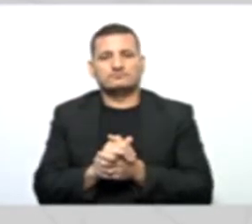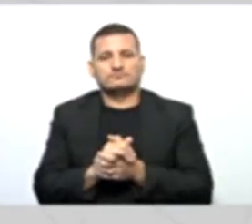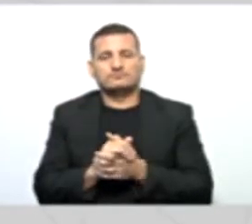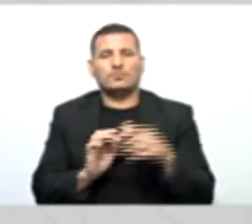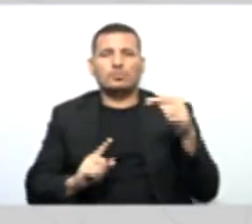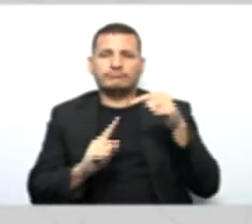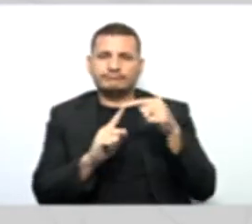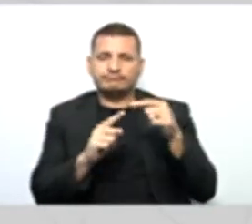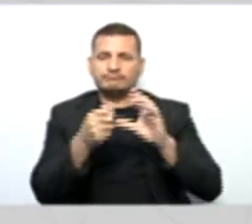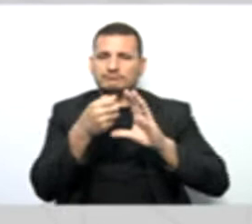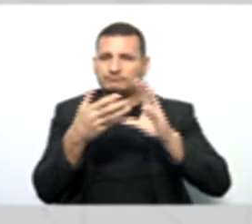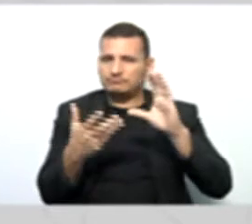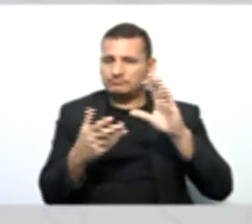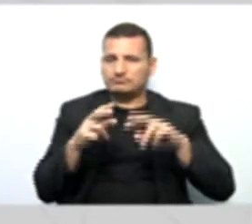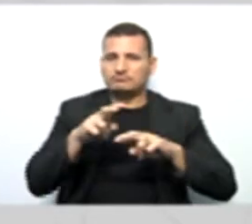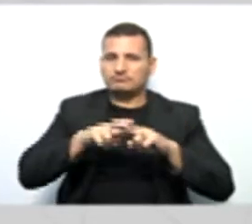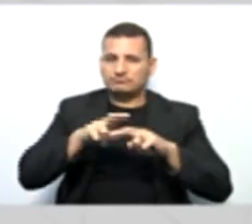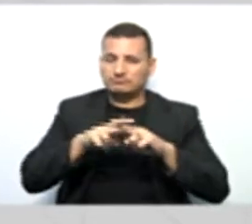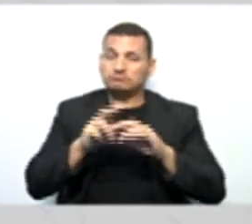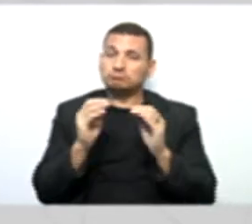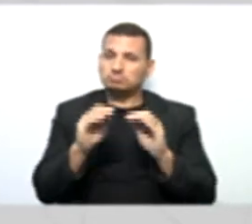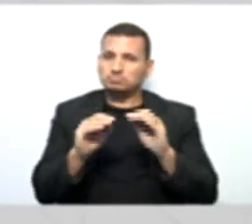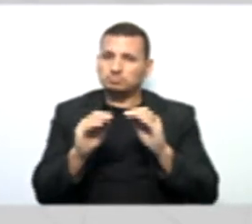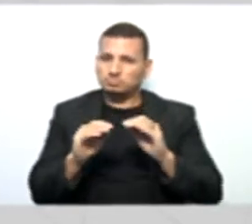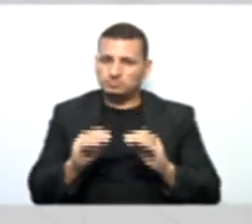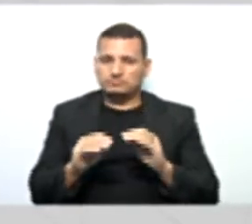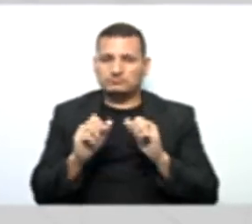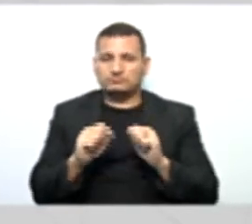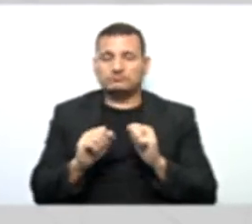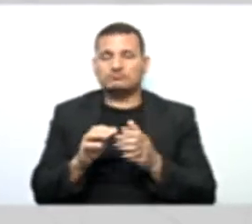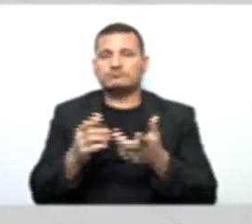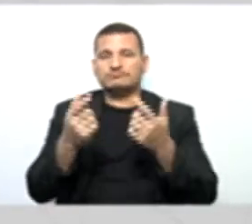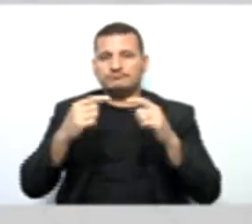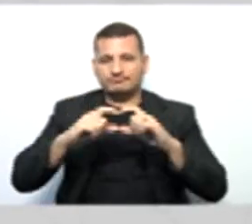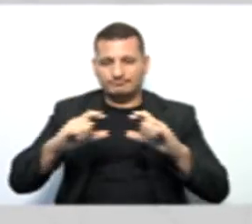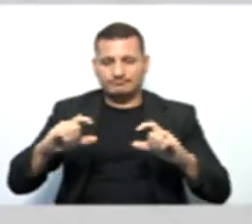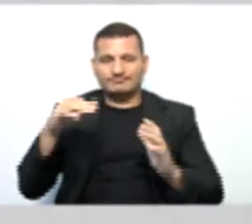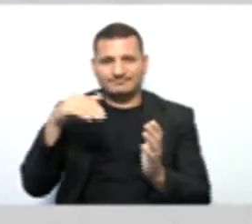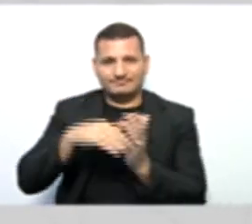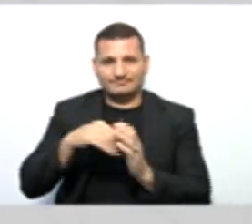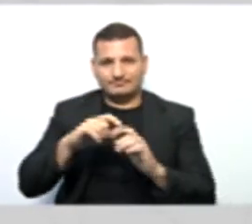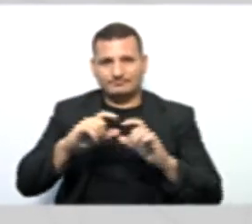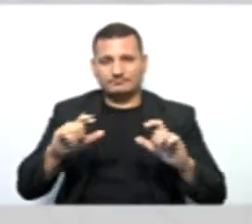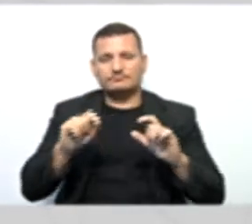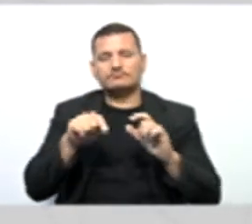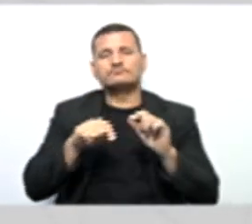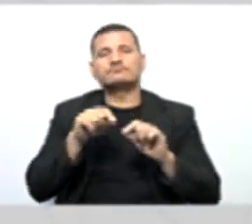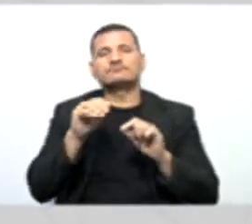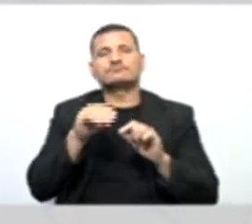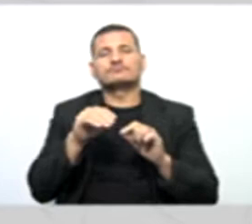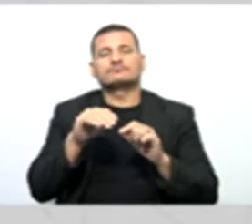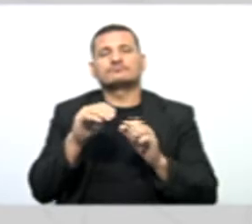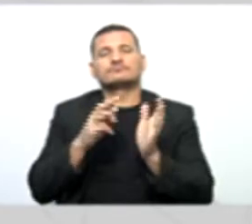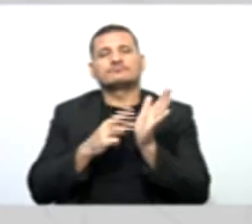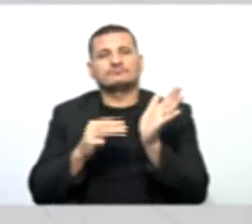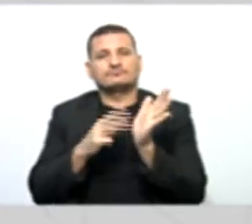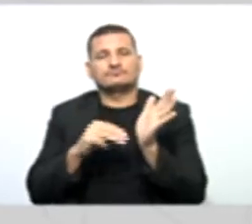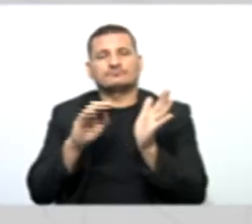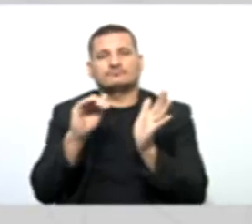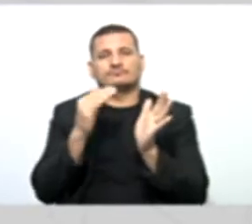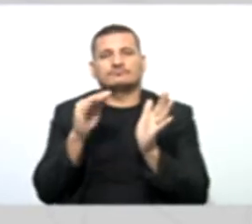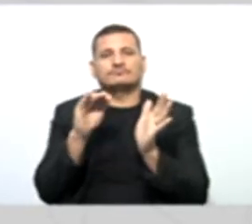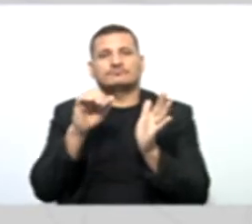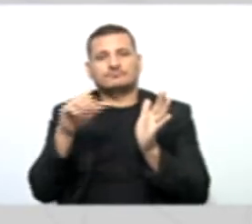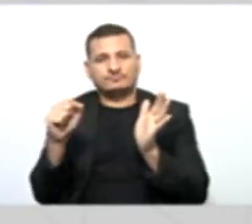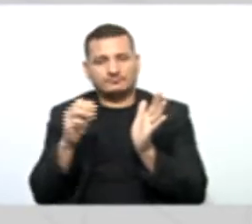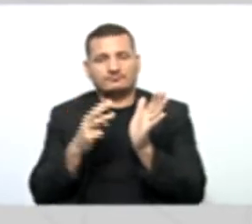características de uma cadeira, ok? E aqui no final, você iria colocar as possíveis ações, os possíveis comportamentos que